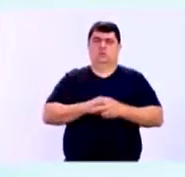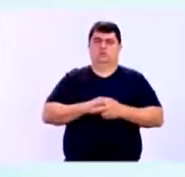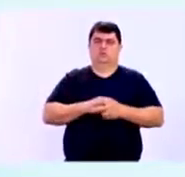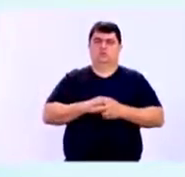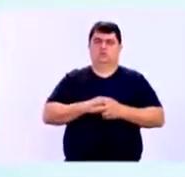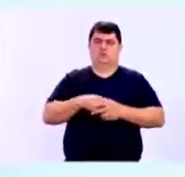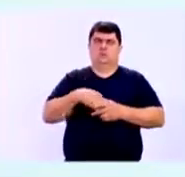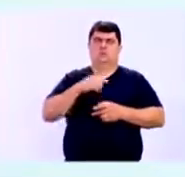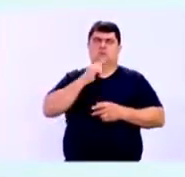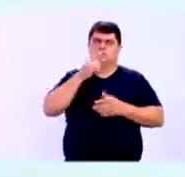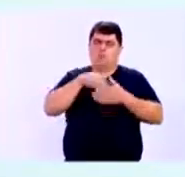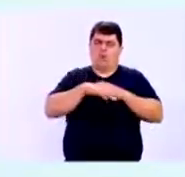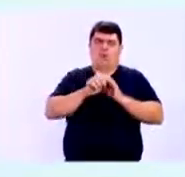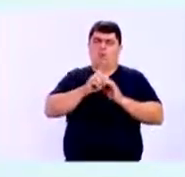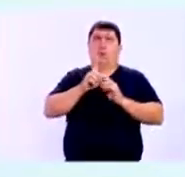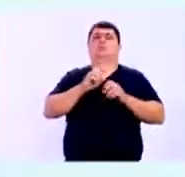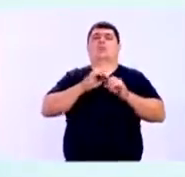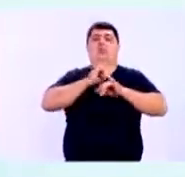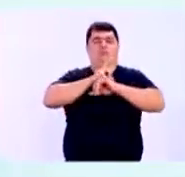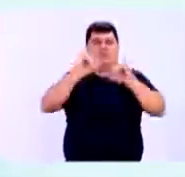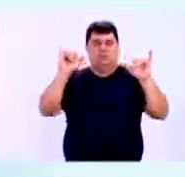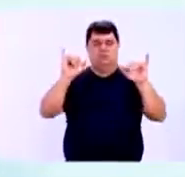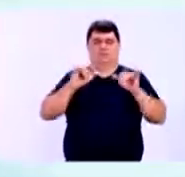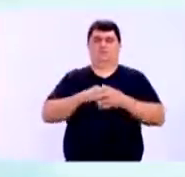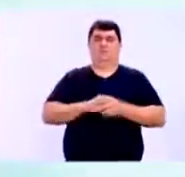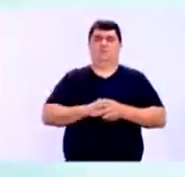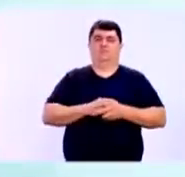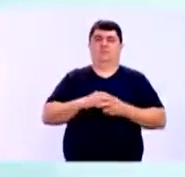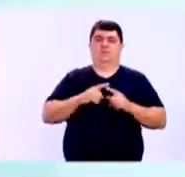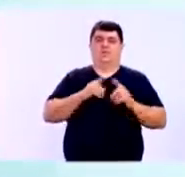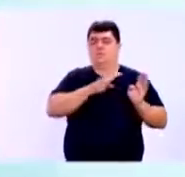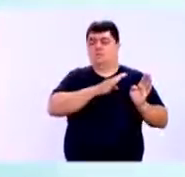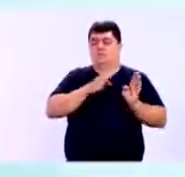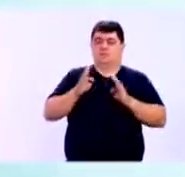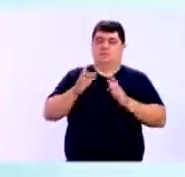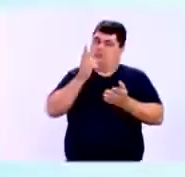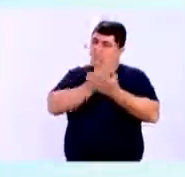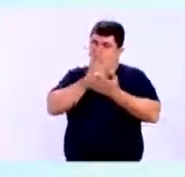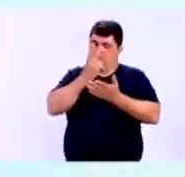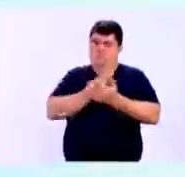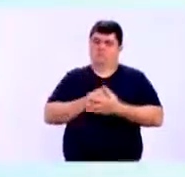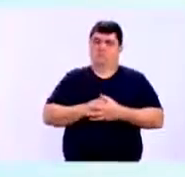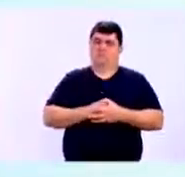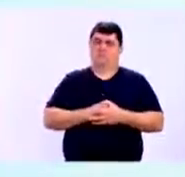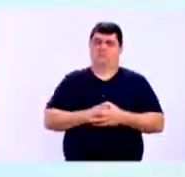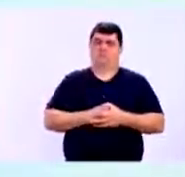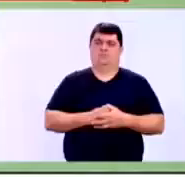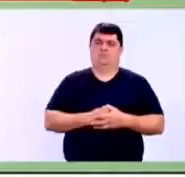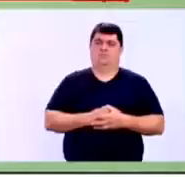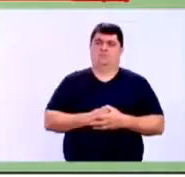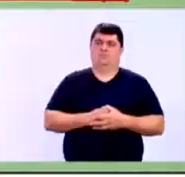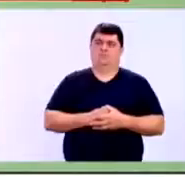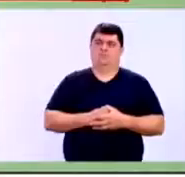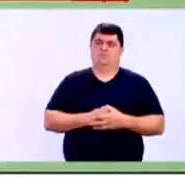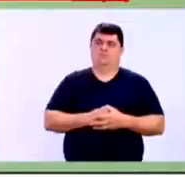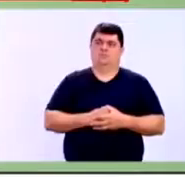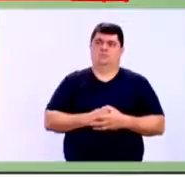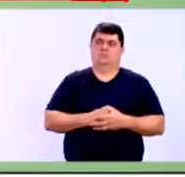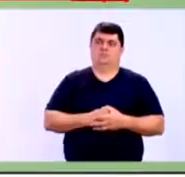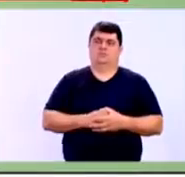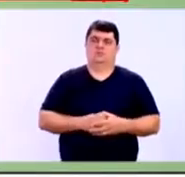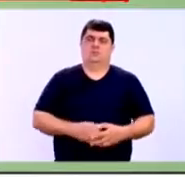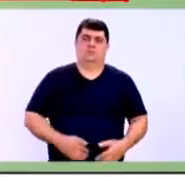para casa, não. A hora é agora. Mas o processo é contínuo, então vamos continuar. Inventário permanente.